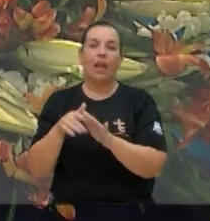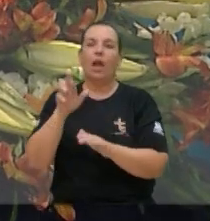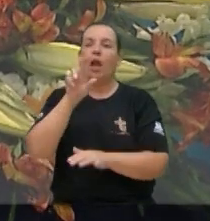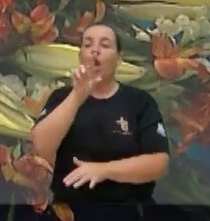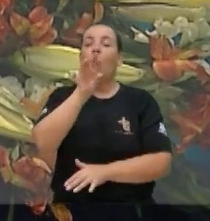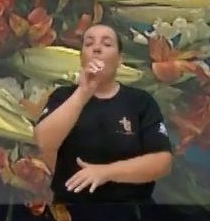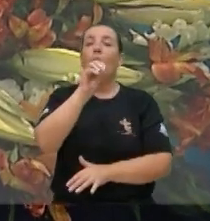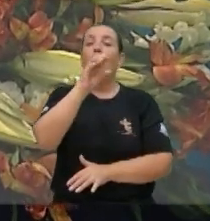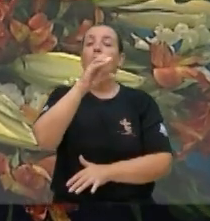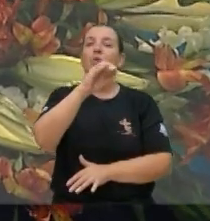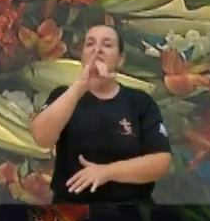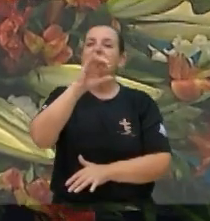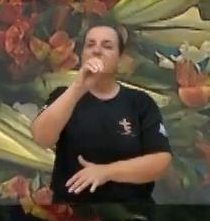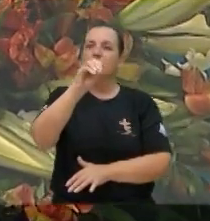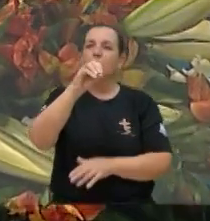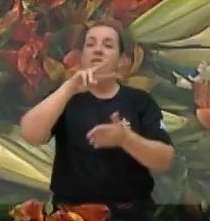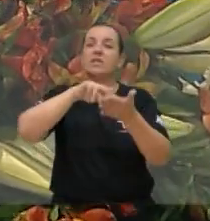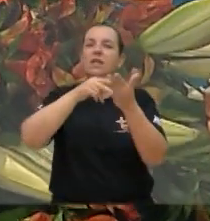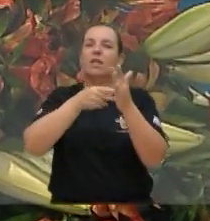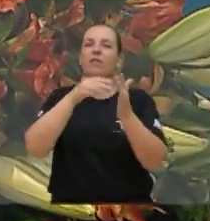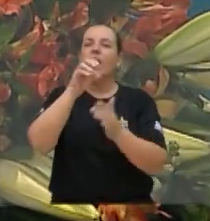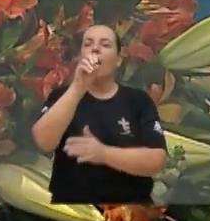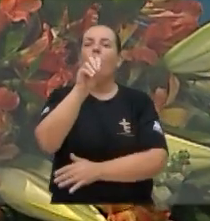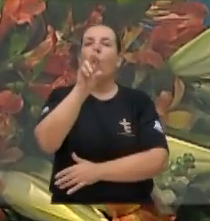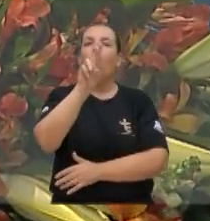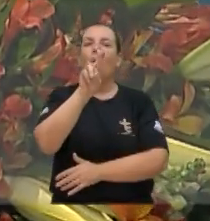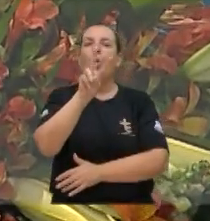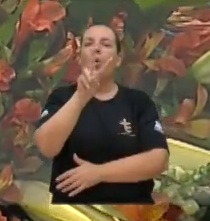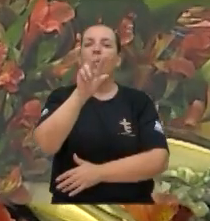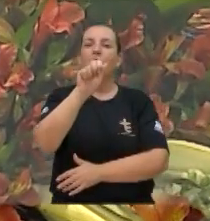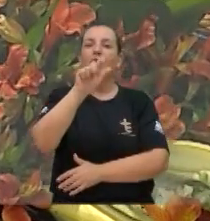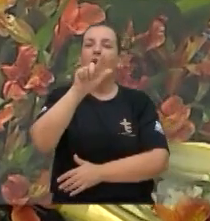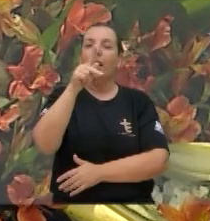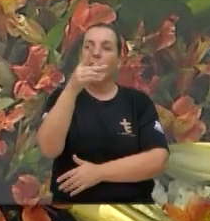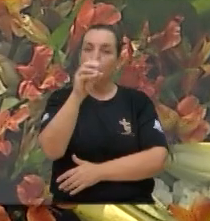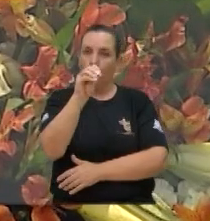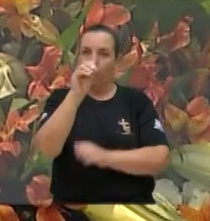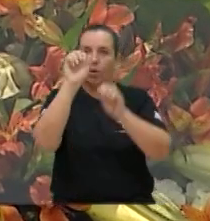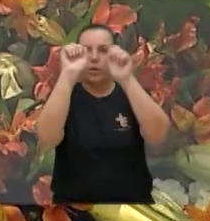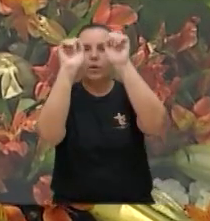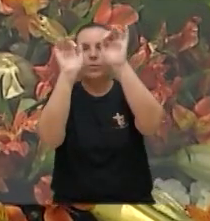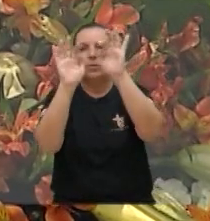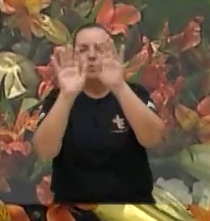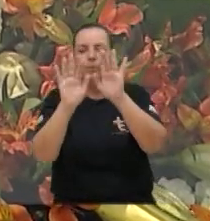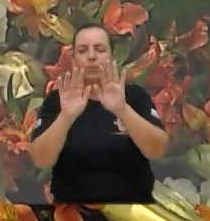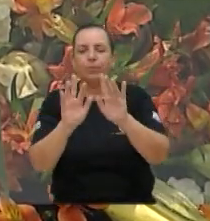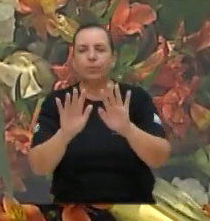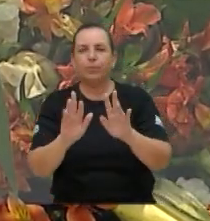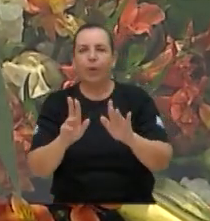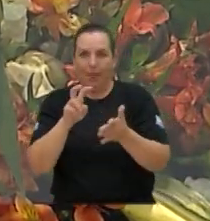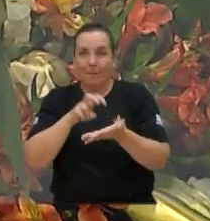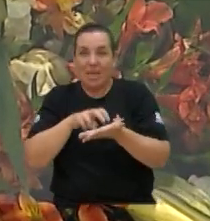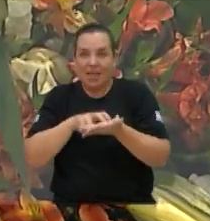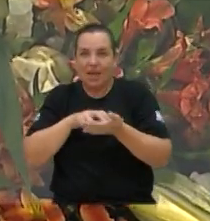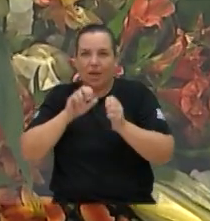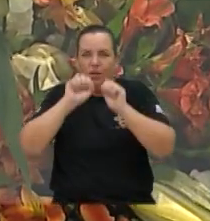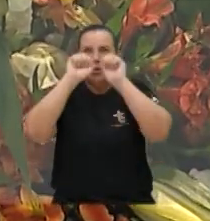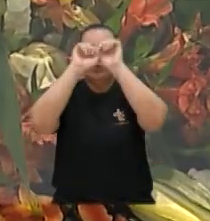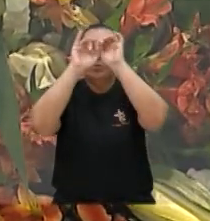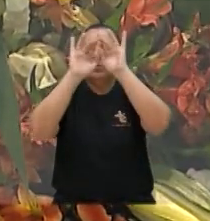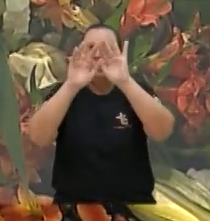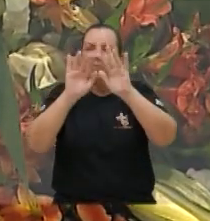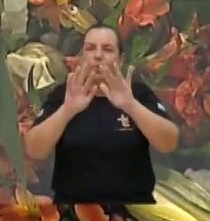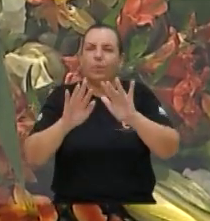significa orvalho. Onde você estiver agora, qualquer lugar do Brasil e do mundo, porque